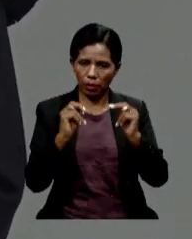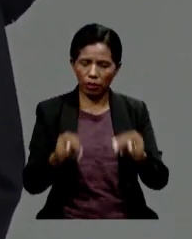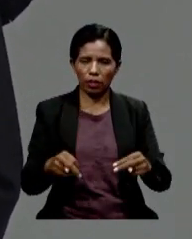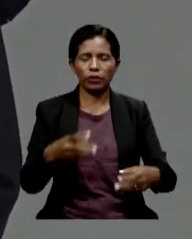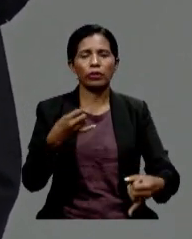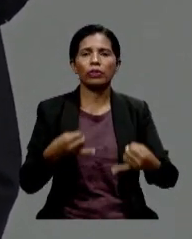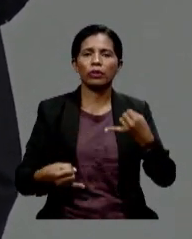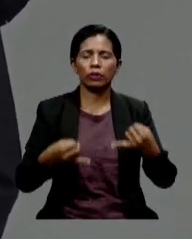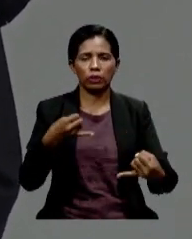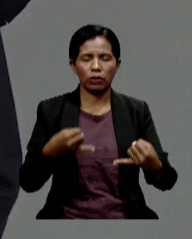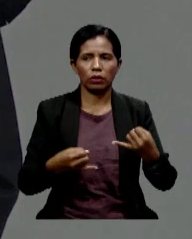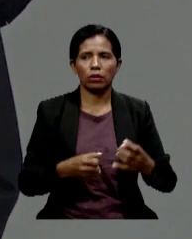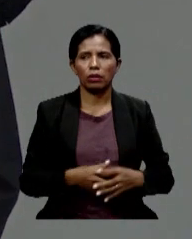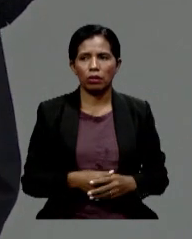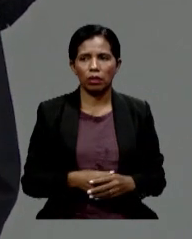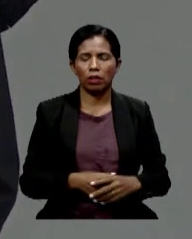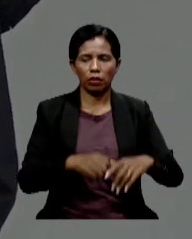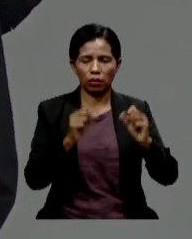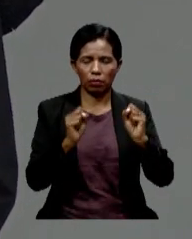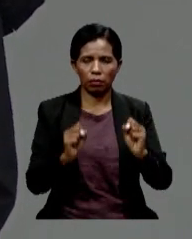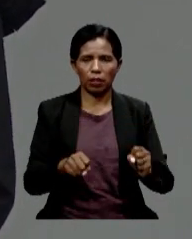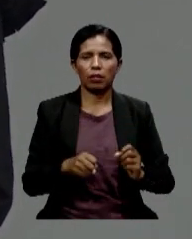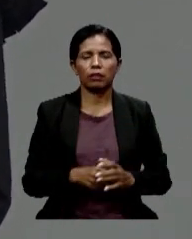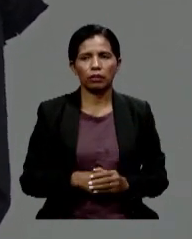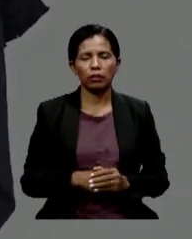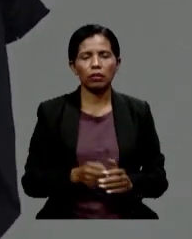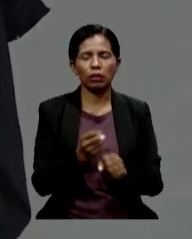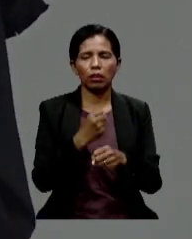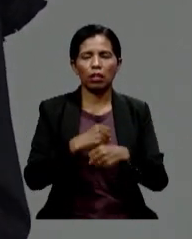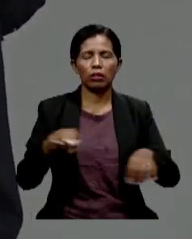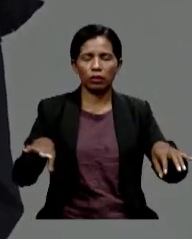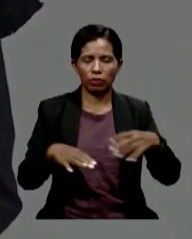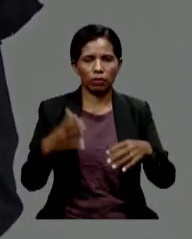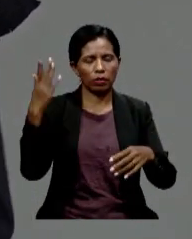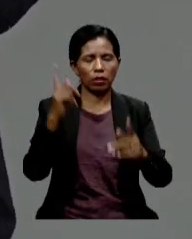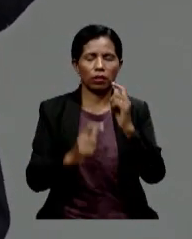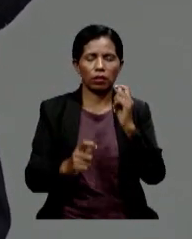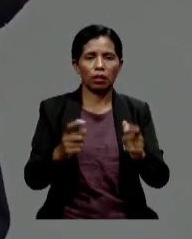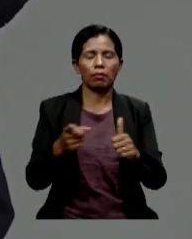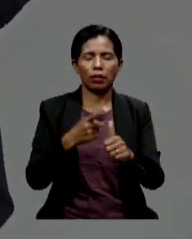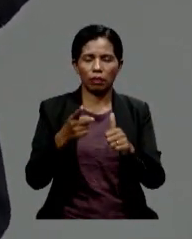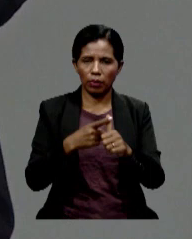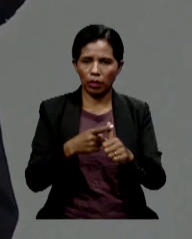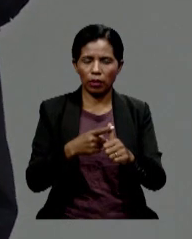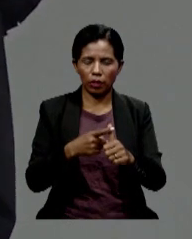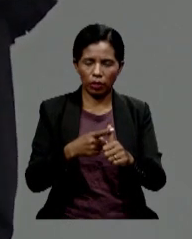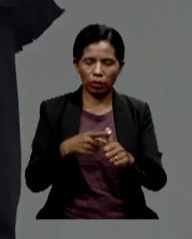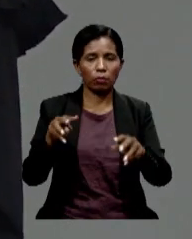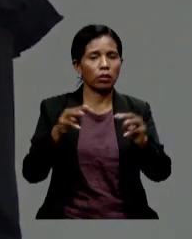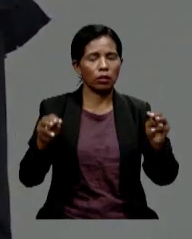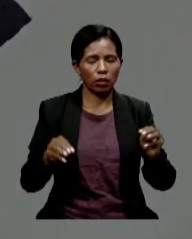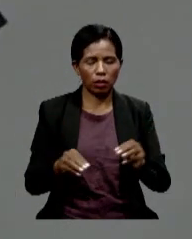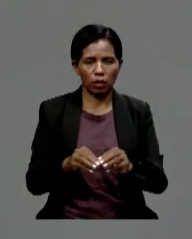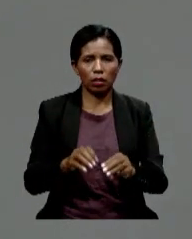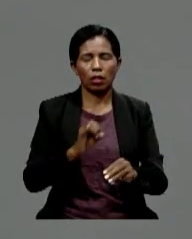juízes a tubele halo e serviço e tribunal judicial primeira instância será pelo menos qual como uma